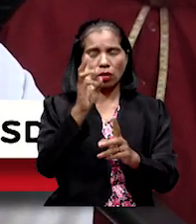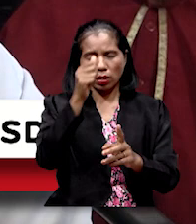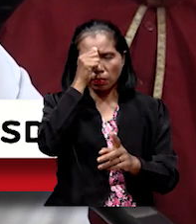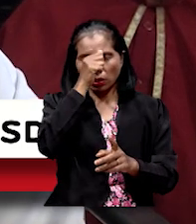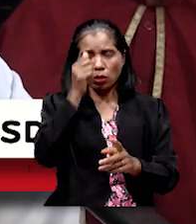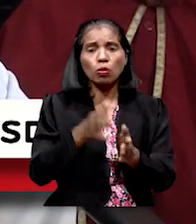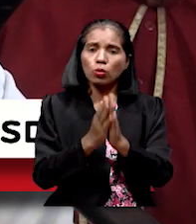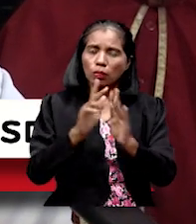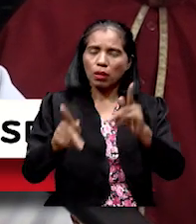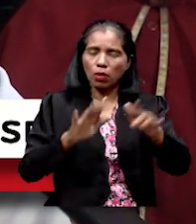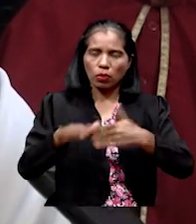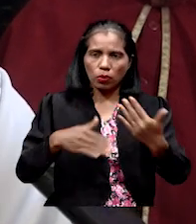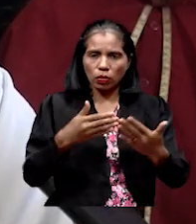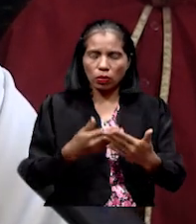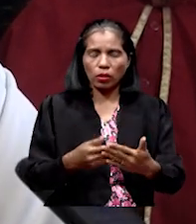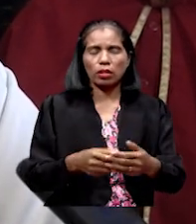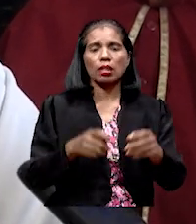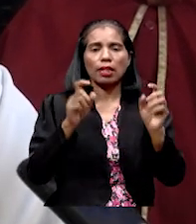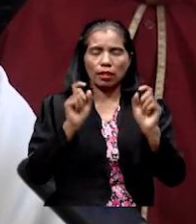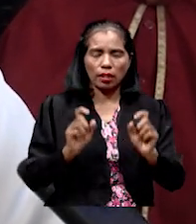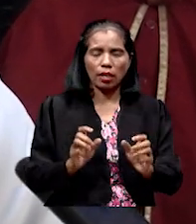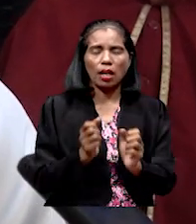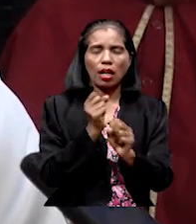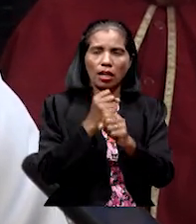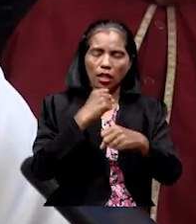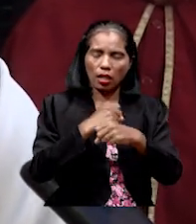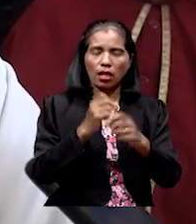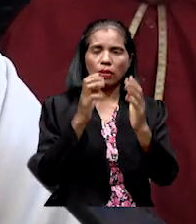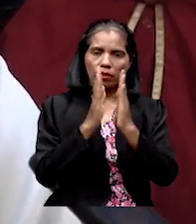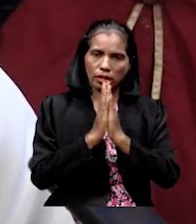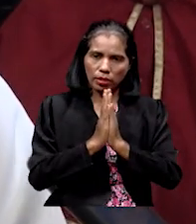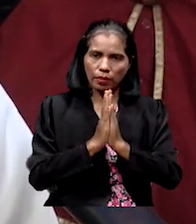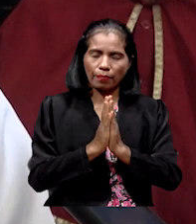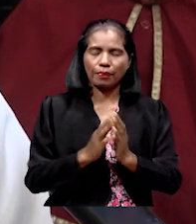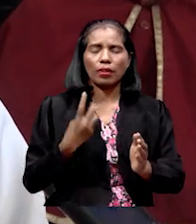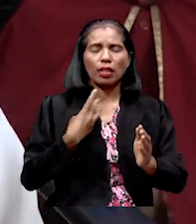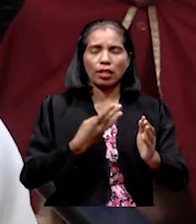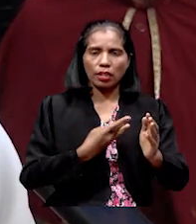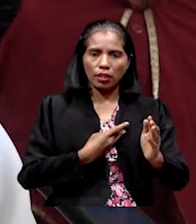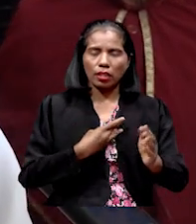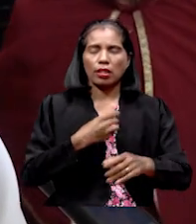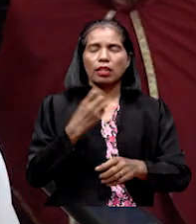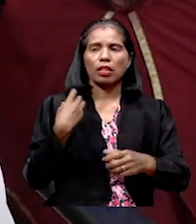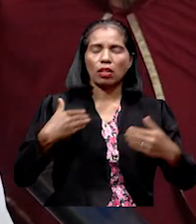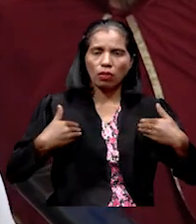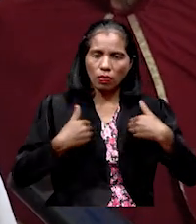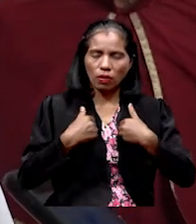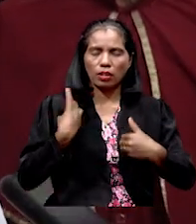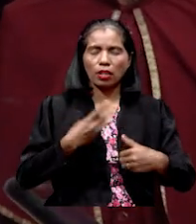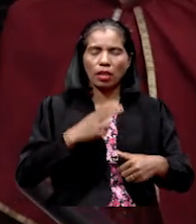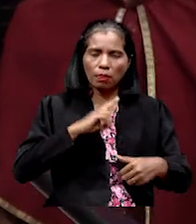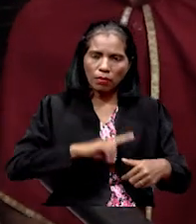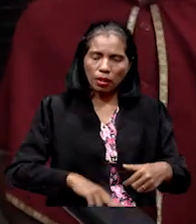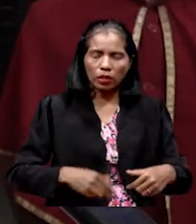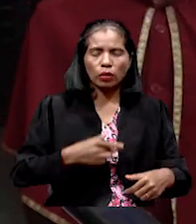toma halo penitência e oração atu ita ne sacrifício ita ne cola ita ne hamlaha itu an ser nebe